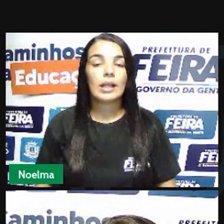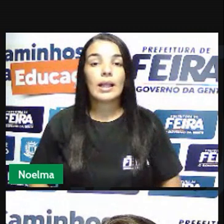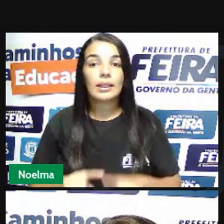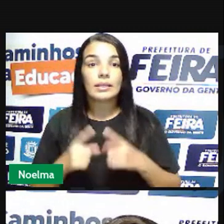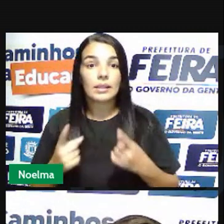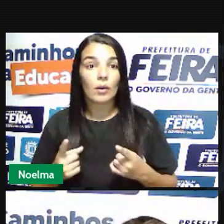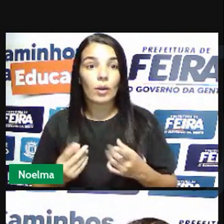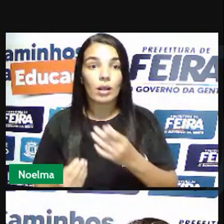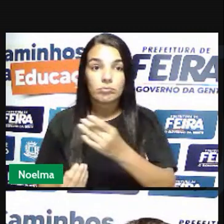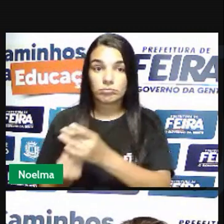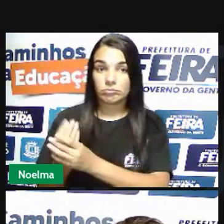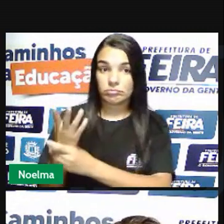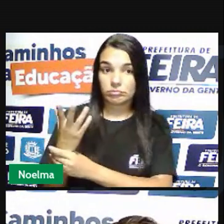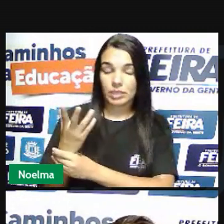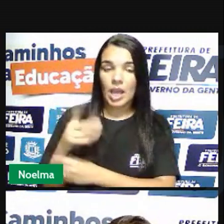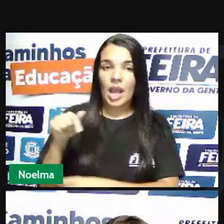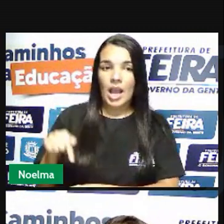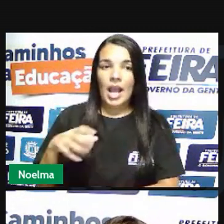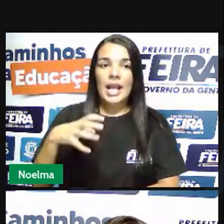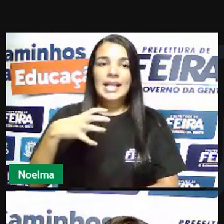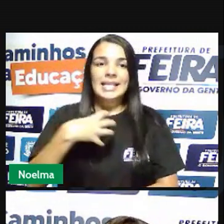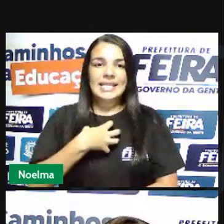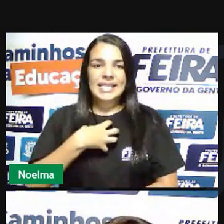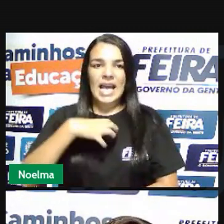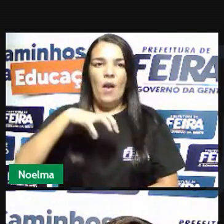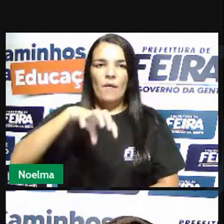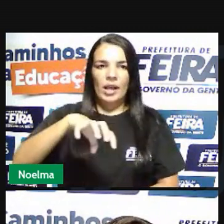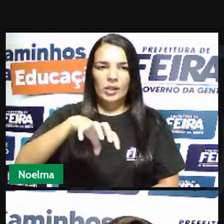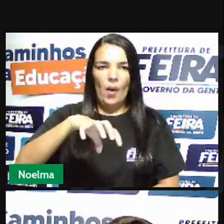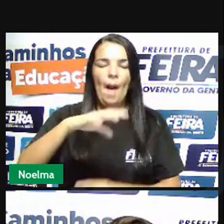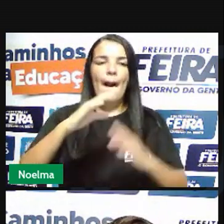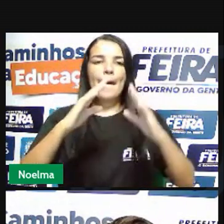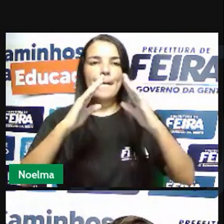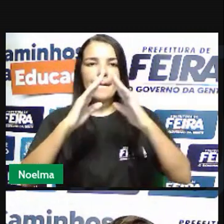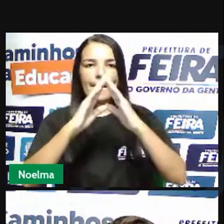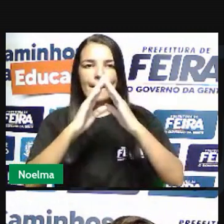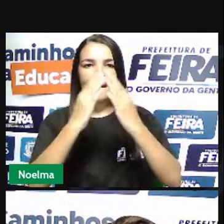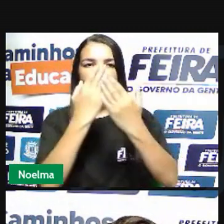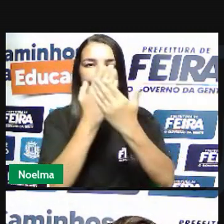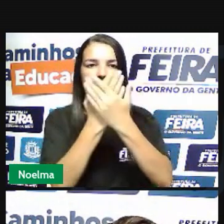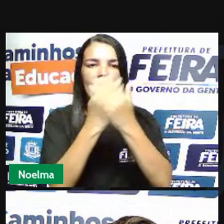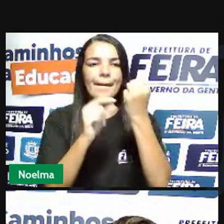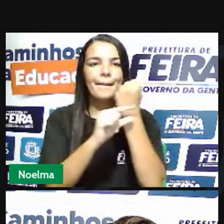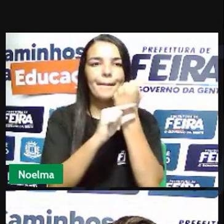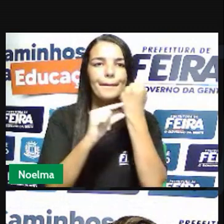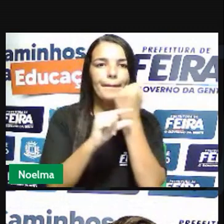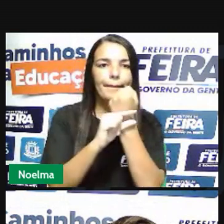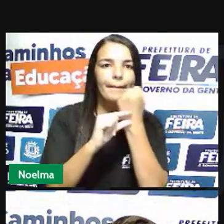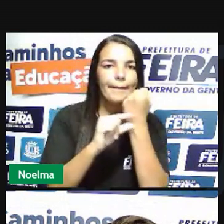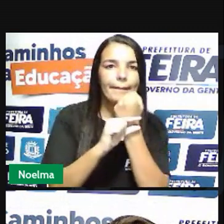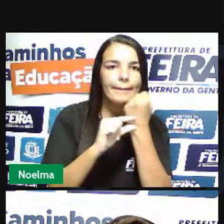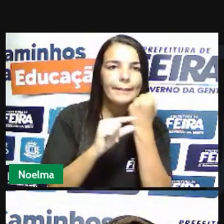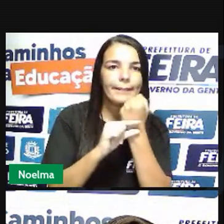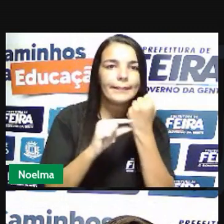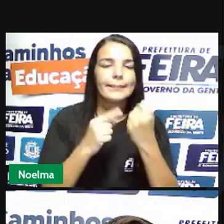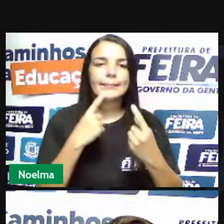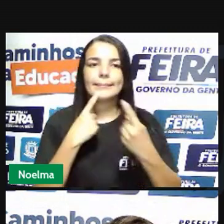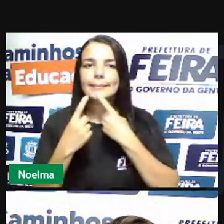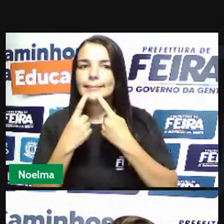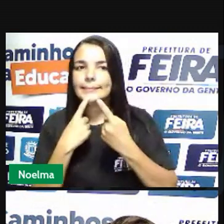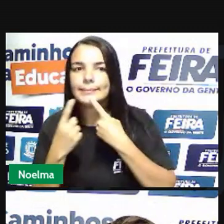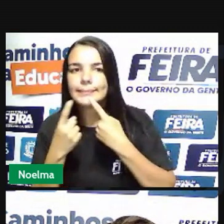Funda-se em Salvador, então, a Academia dos Renascidos. A conspiração para o movimento surgiu das